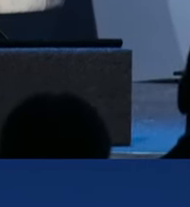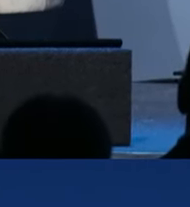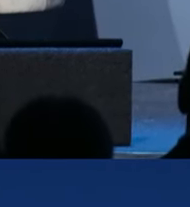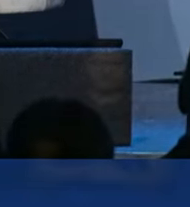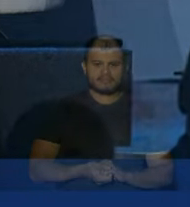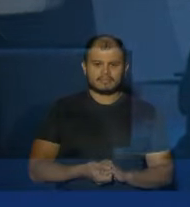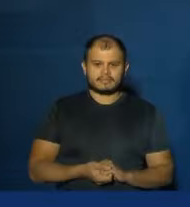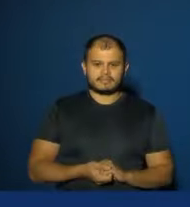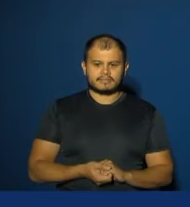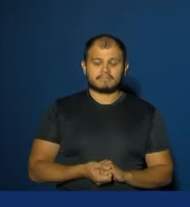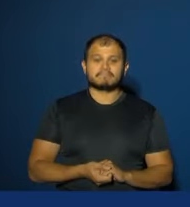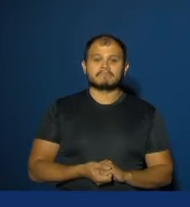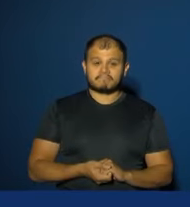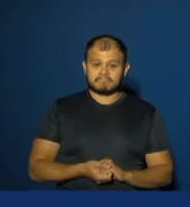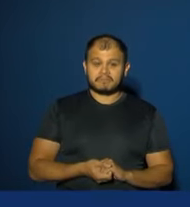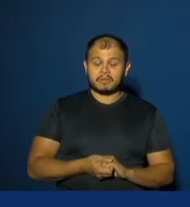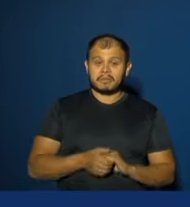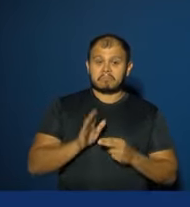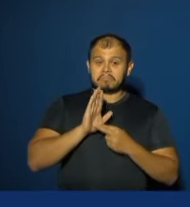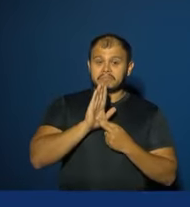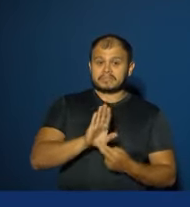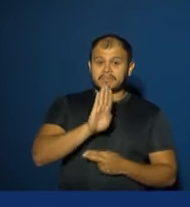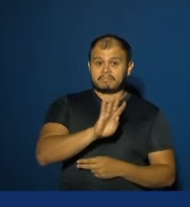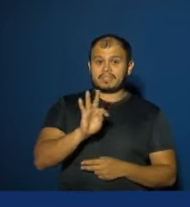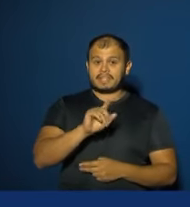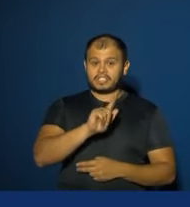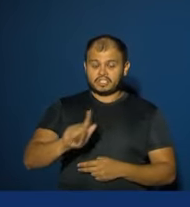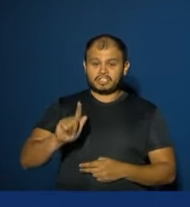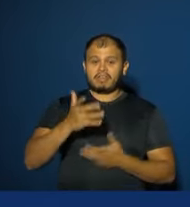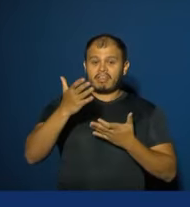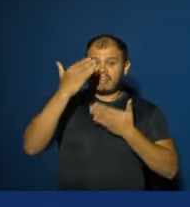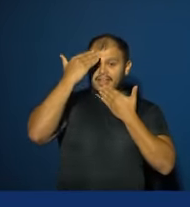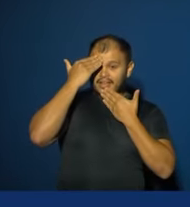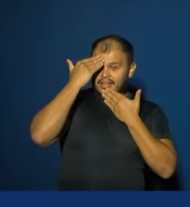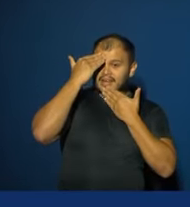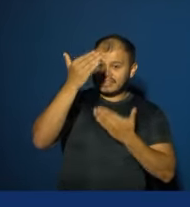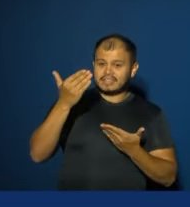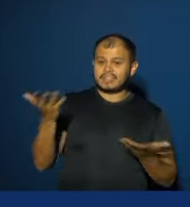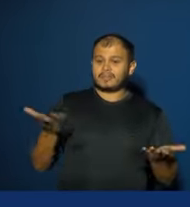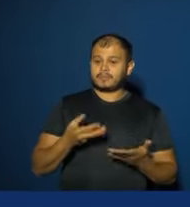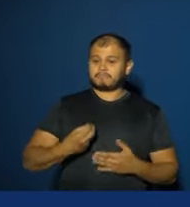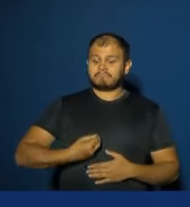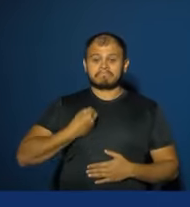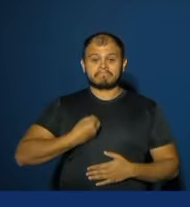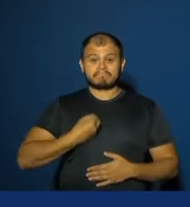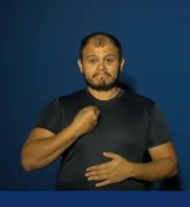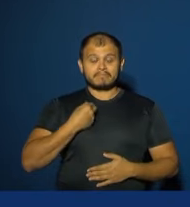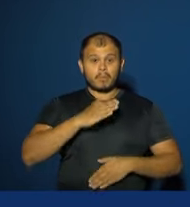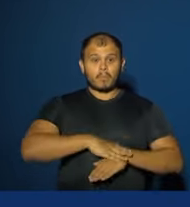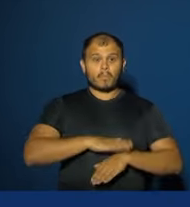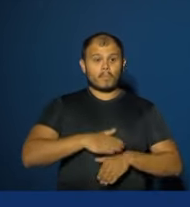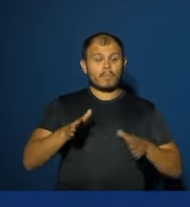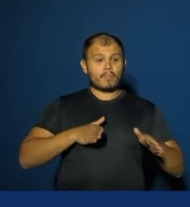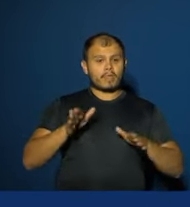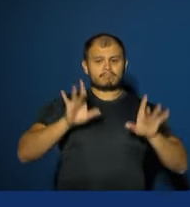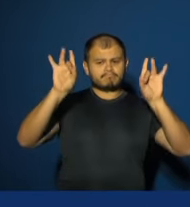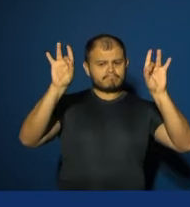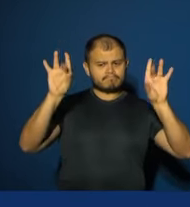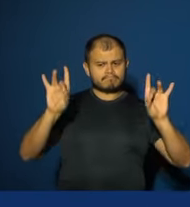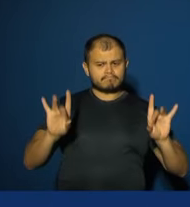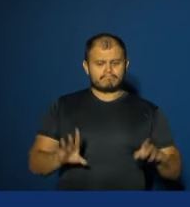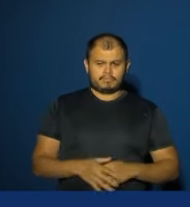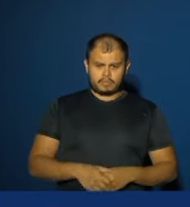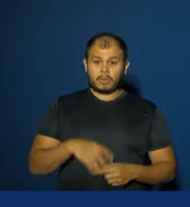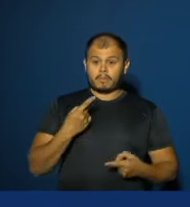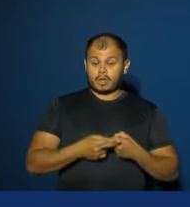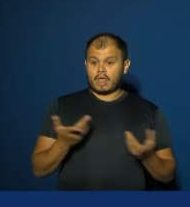em nome do BTG Pactual e meu mesma, queria muito agradecer por esse momento, especialmente porque estamos